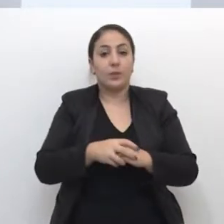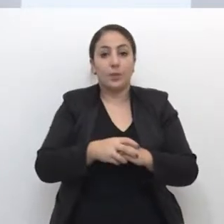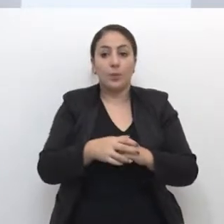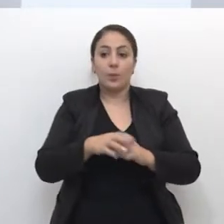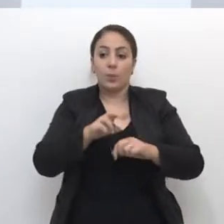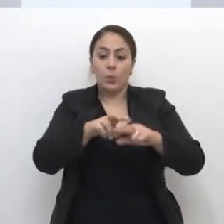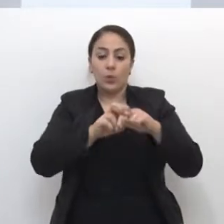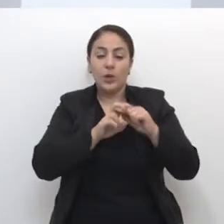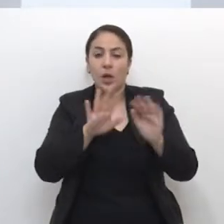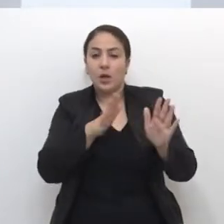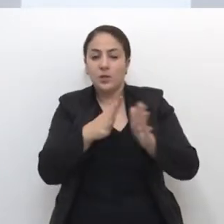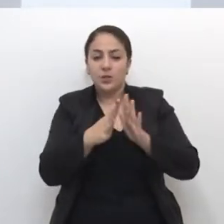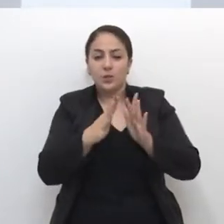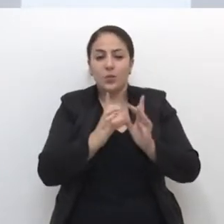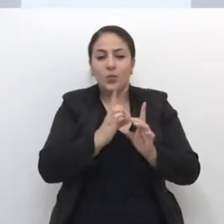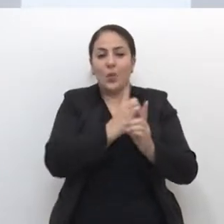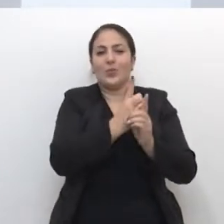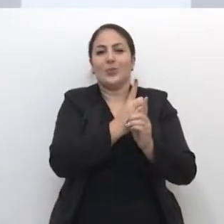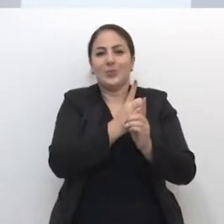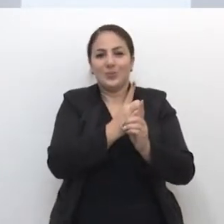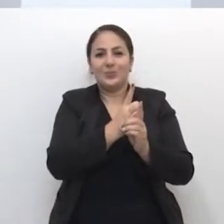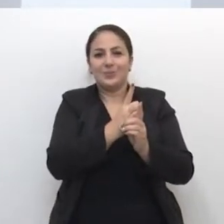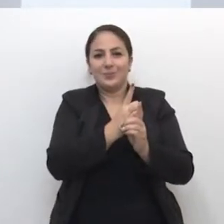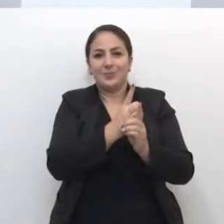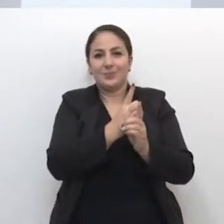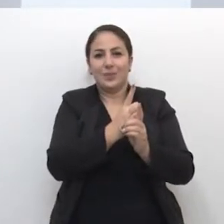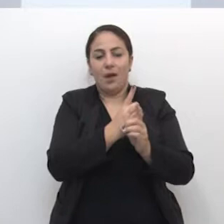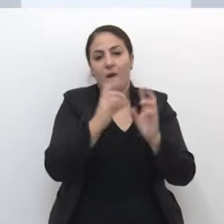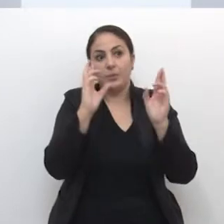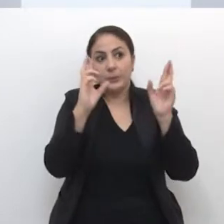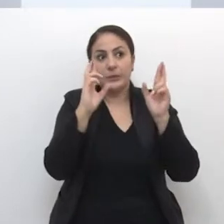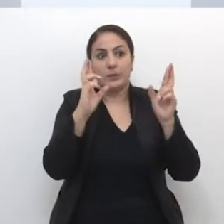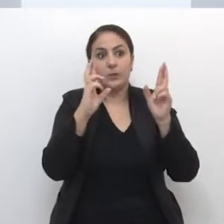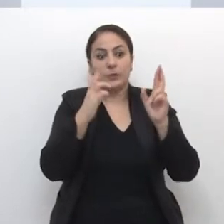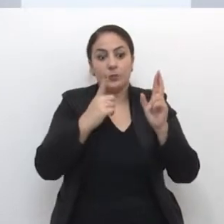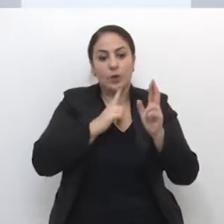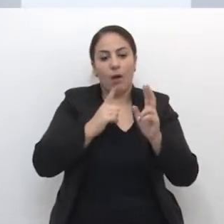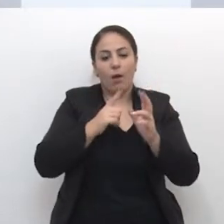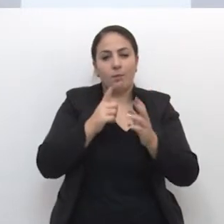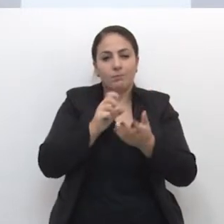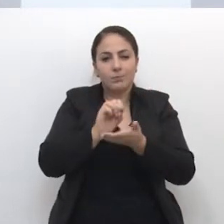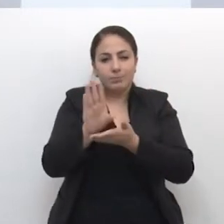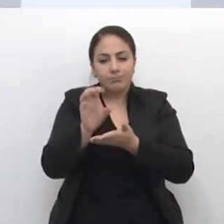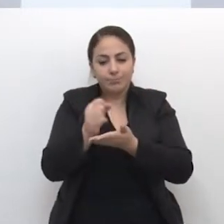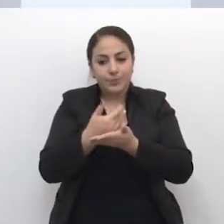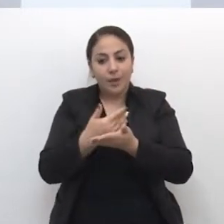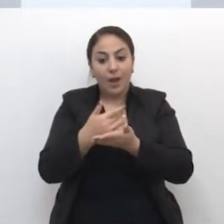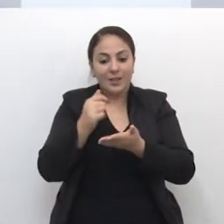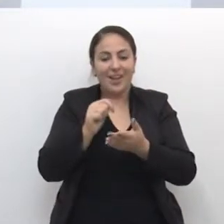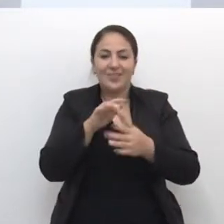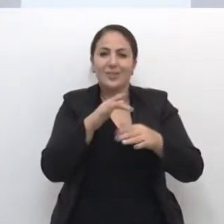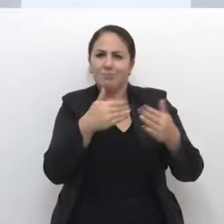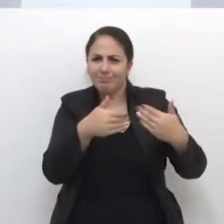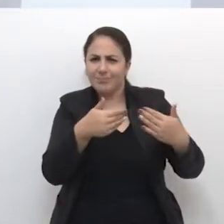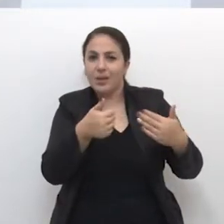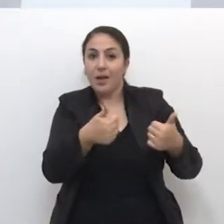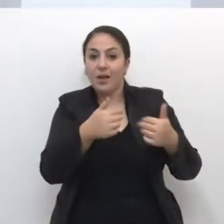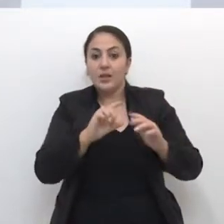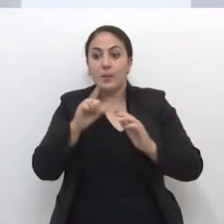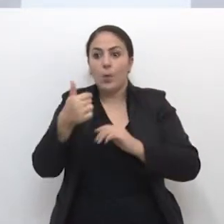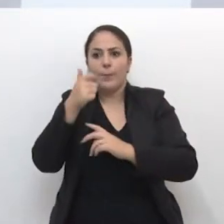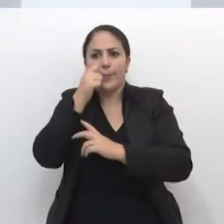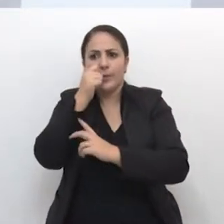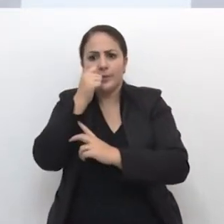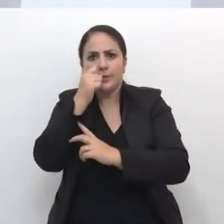Então, daqui a pouco, num encontro desses, a expectativa que se tinha era uma e ela